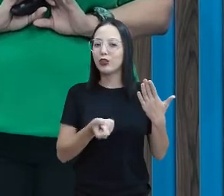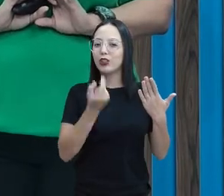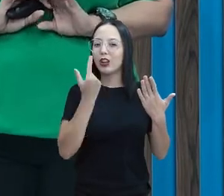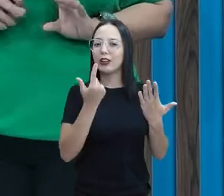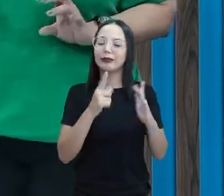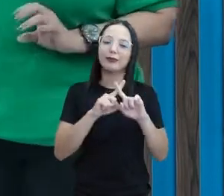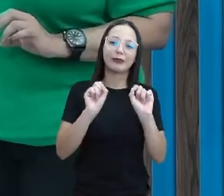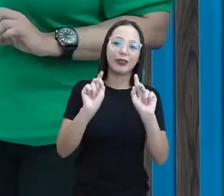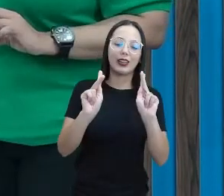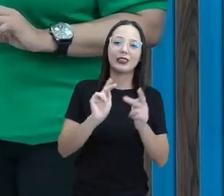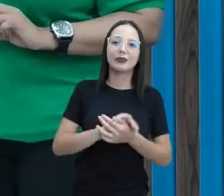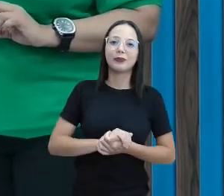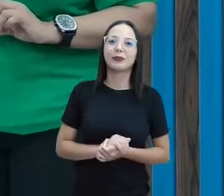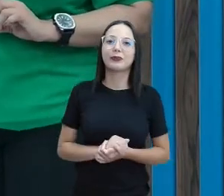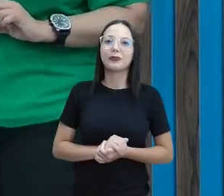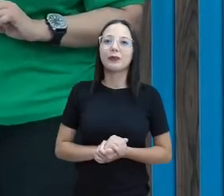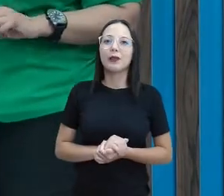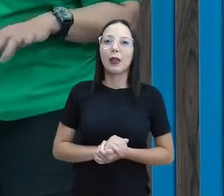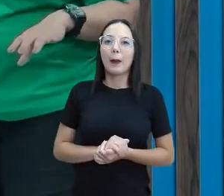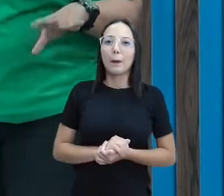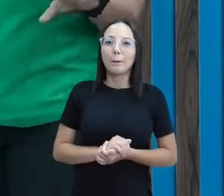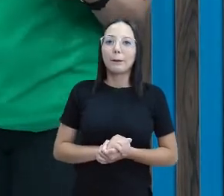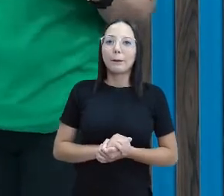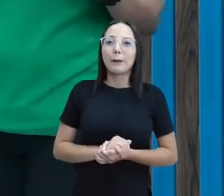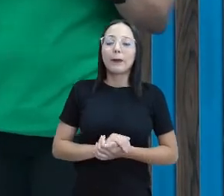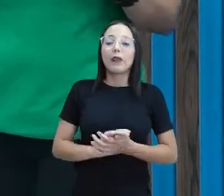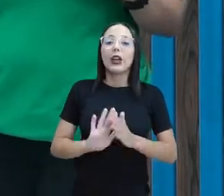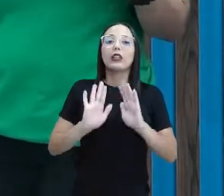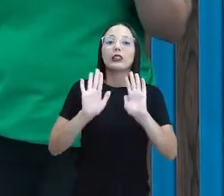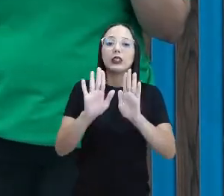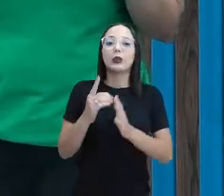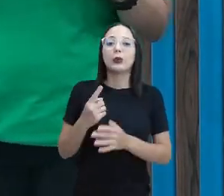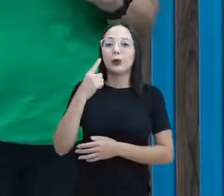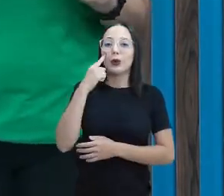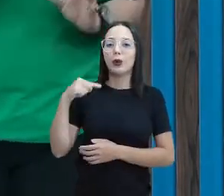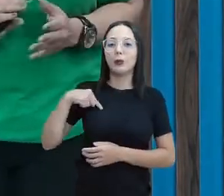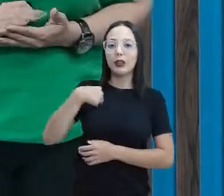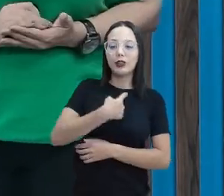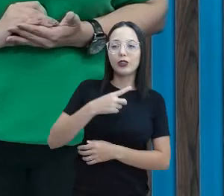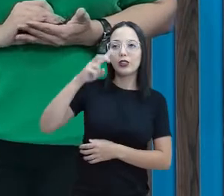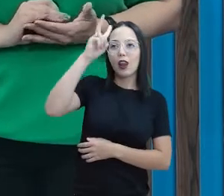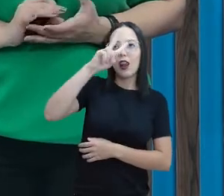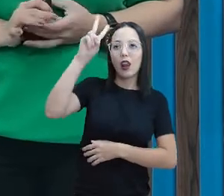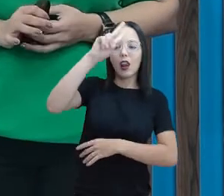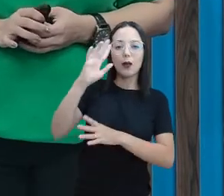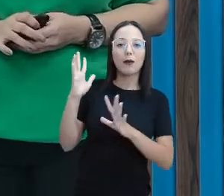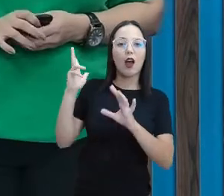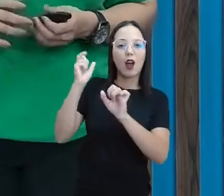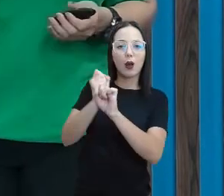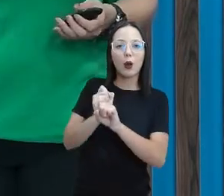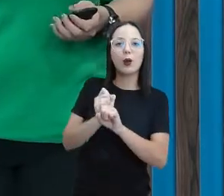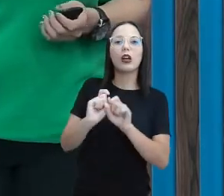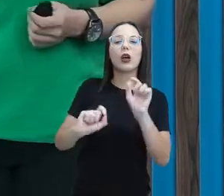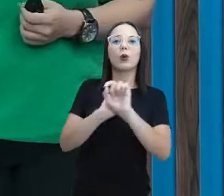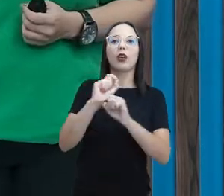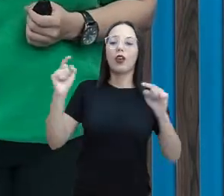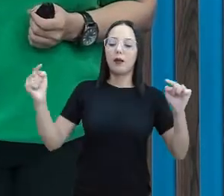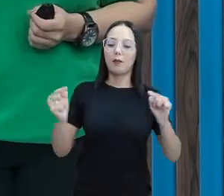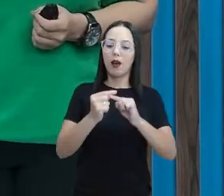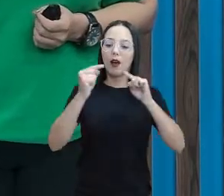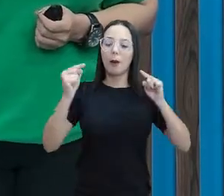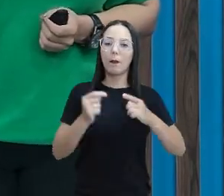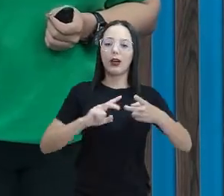Mas, enfim. Vamos continuar aqui. Então, ó, para a gente relembrar essa questão aí da